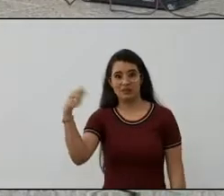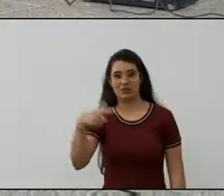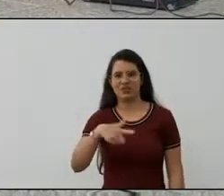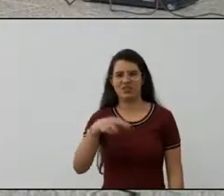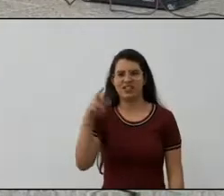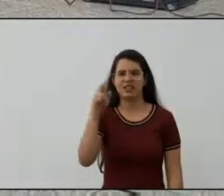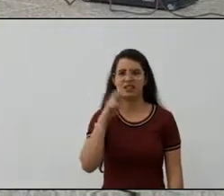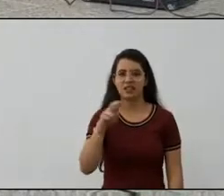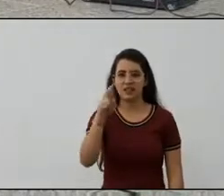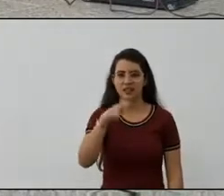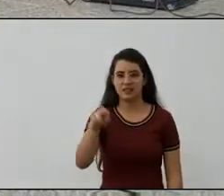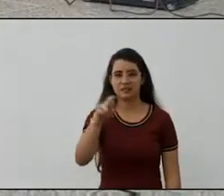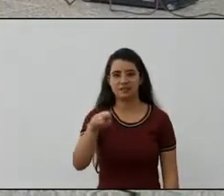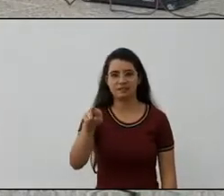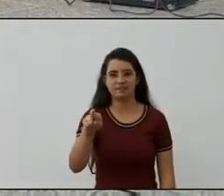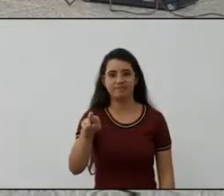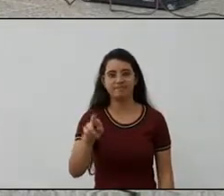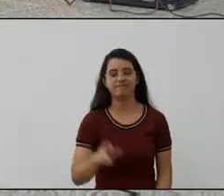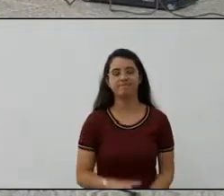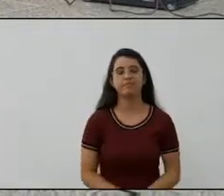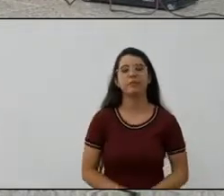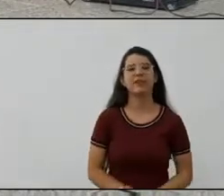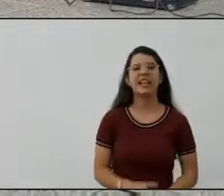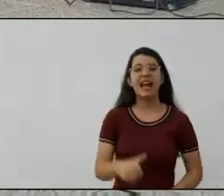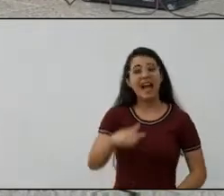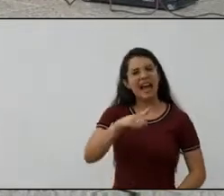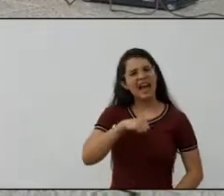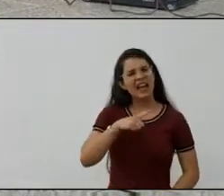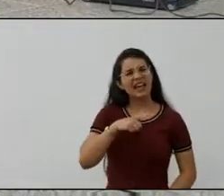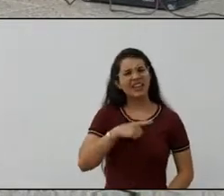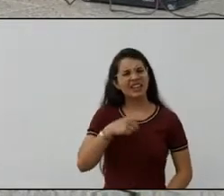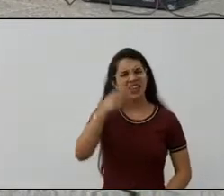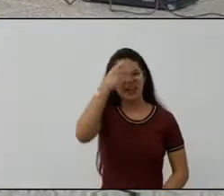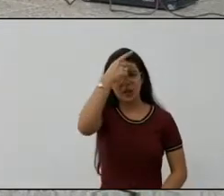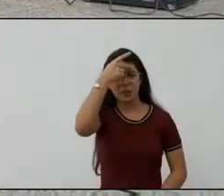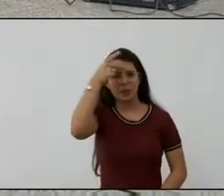Aí tem os cabras que ficam brigando com a esposa.